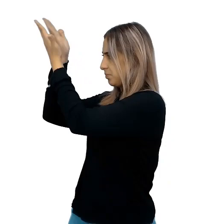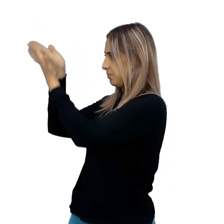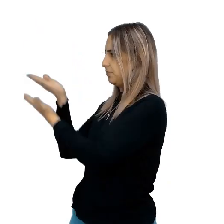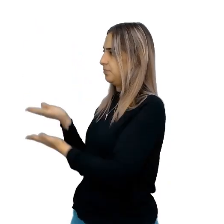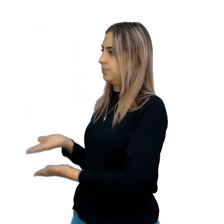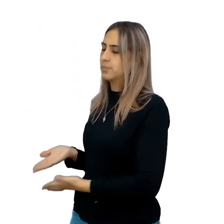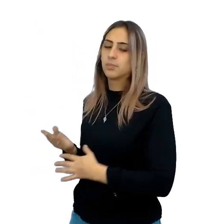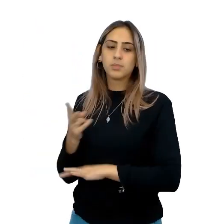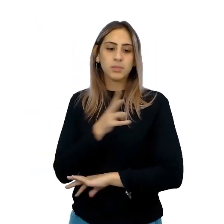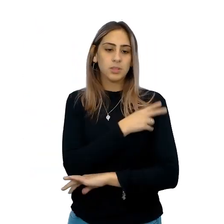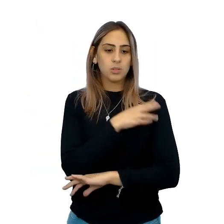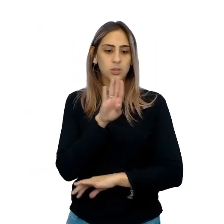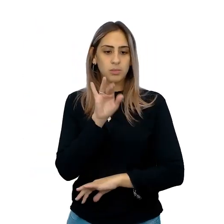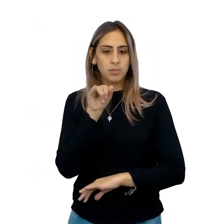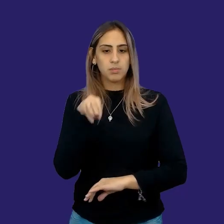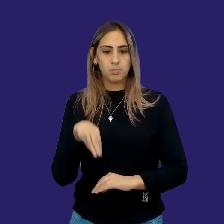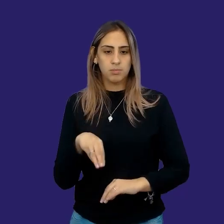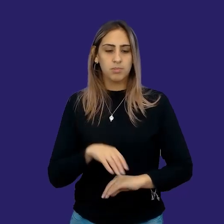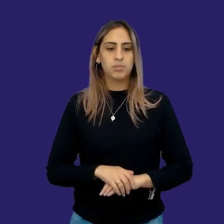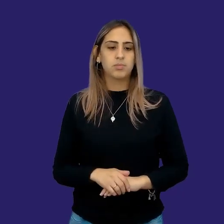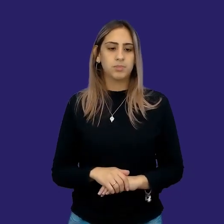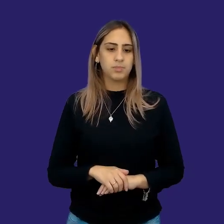segundo bimestre.